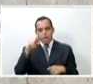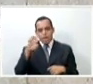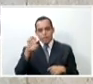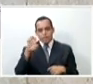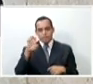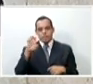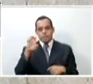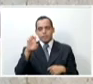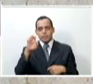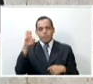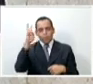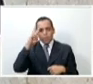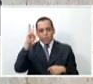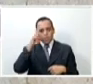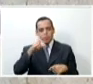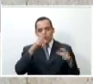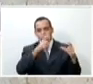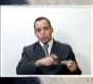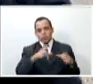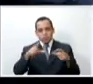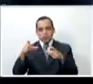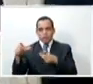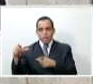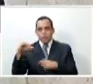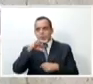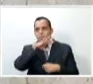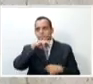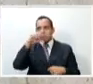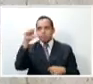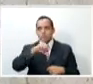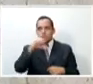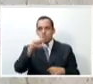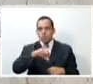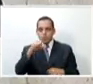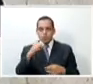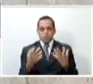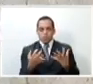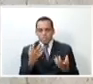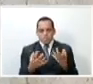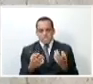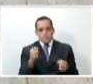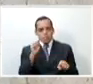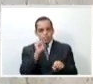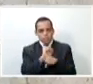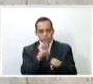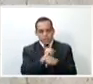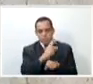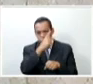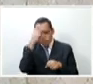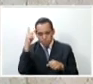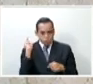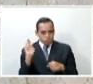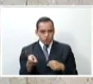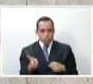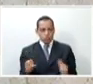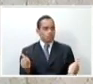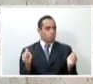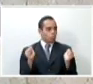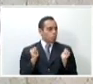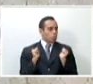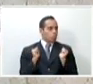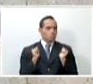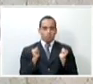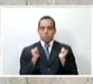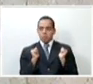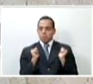ao lembrar que as regiões mais sombrias do inferno estão reservadas àqueles que permanecem neutros em tempo